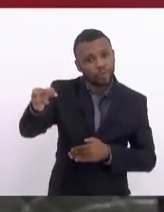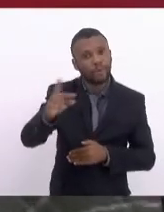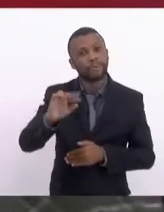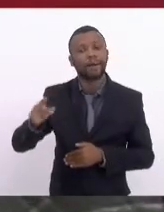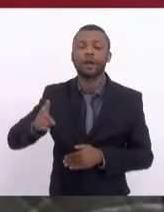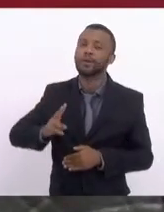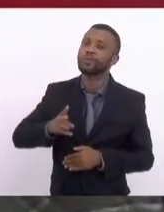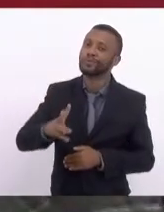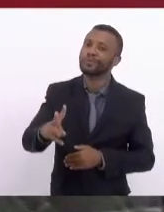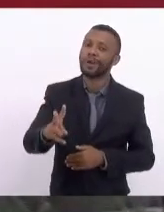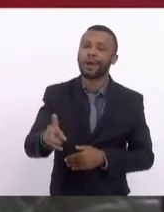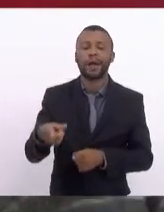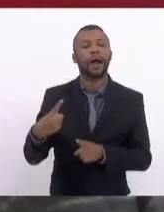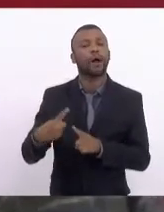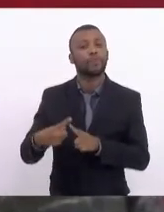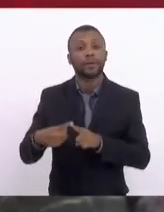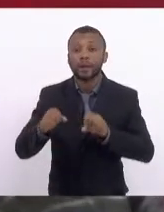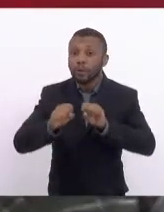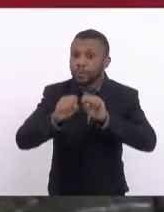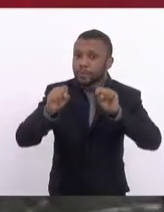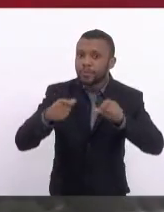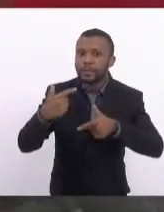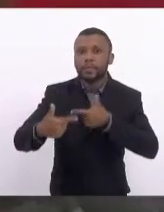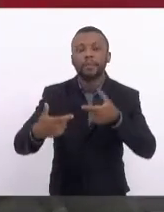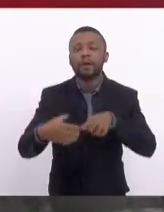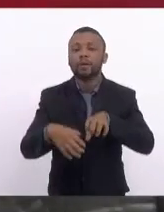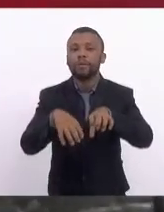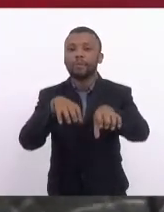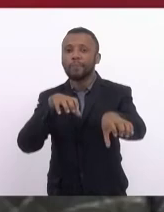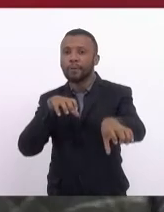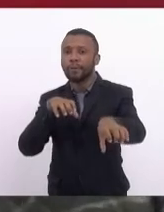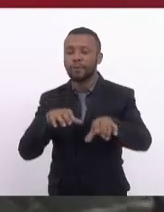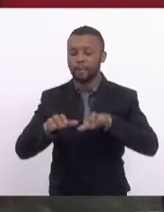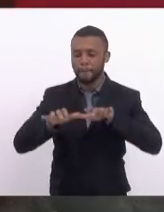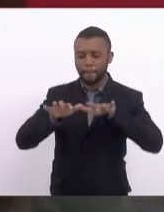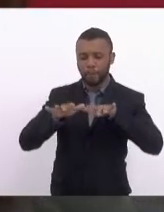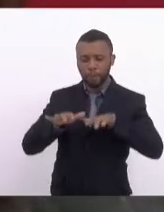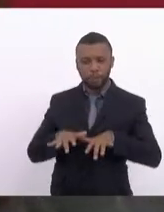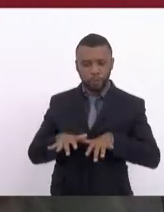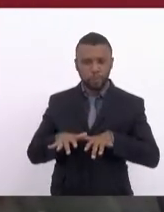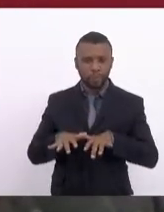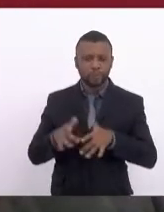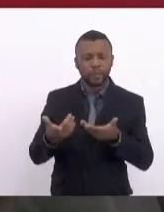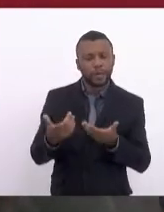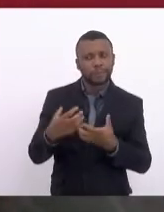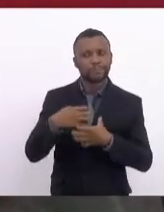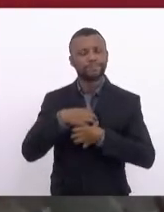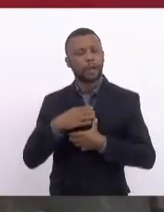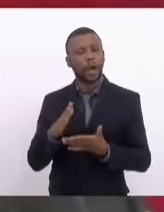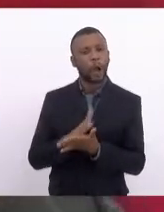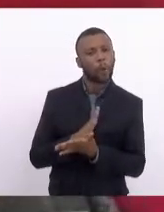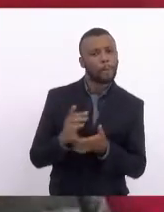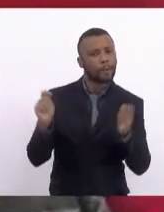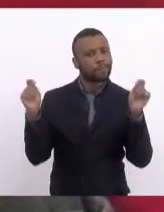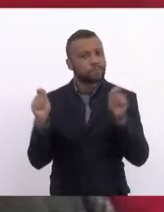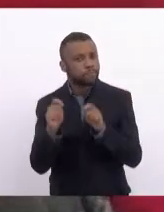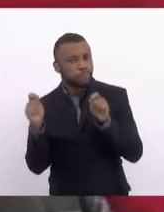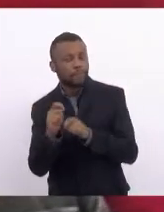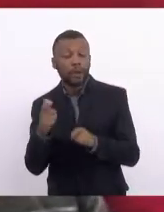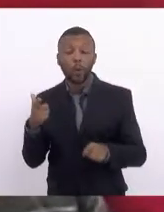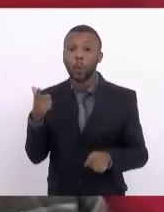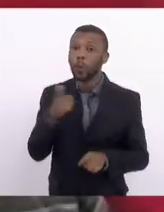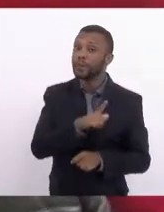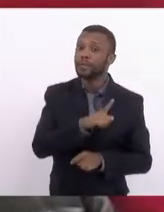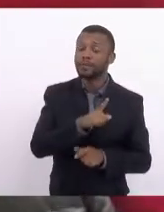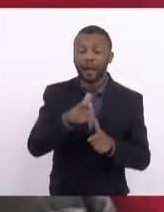sistema de trabalho remoto, o home office, de alguma maneira, vem alcançando boa parte